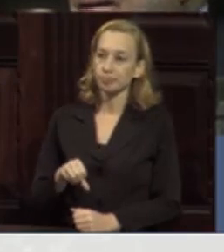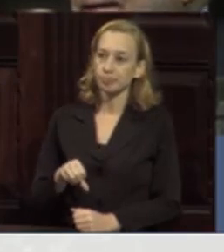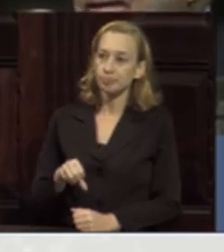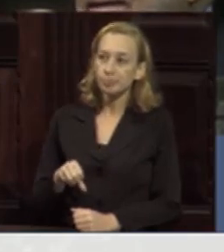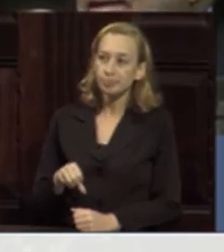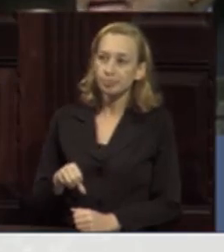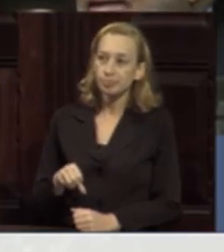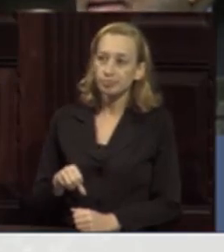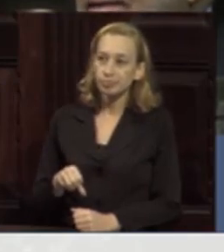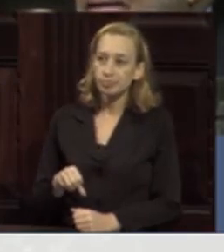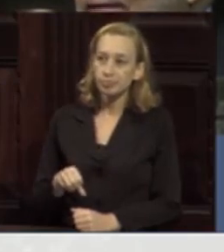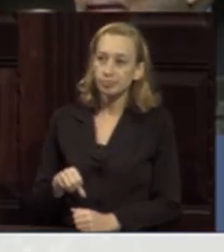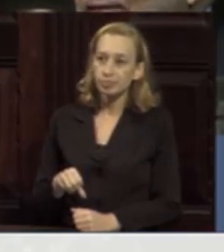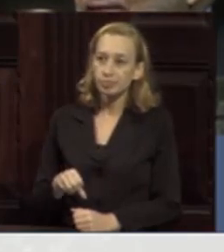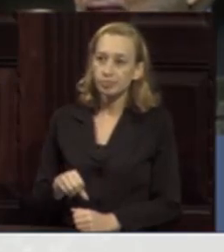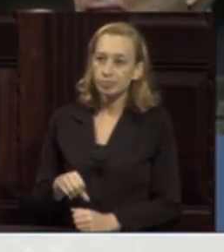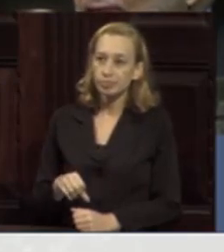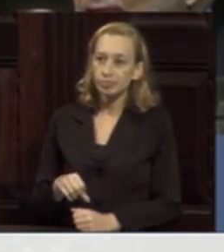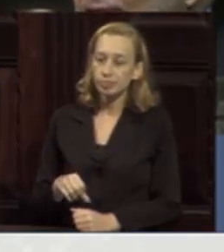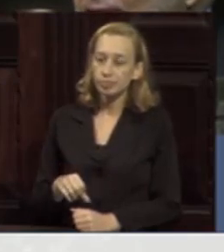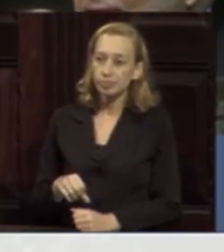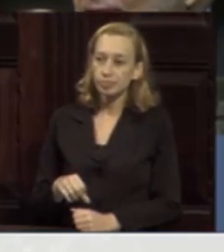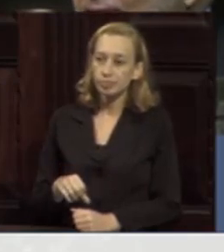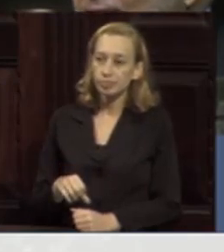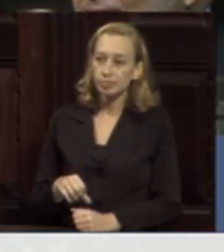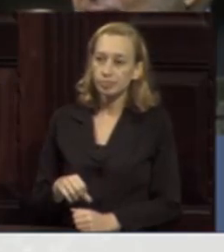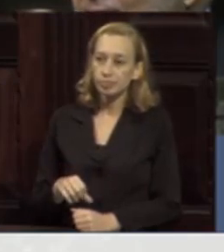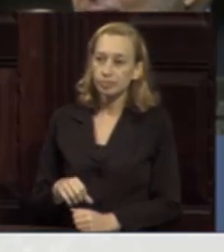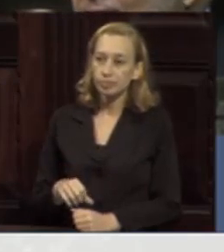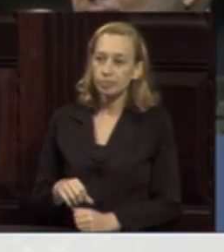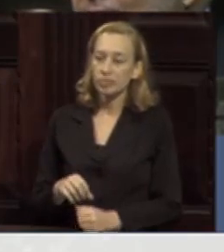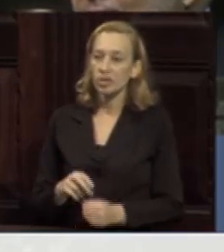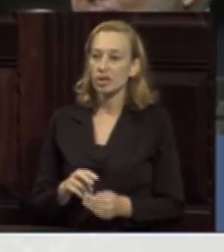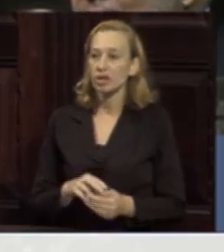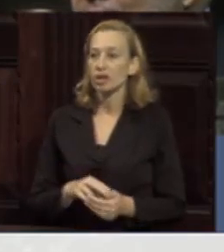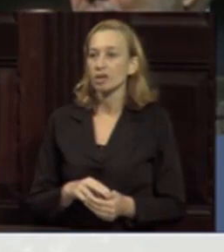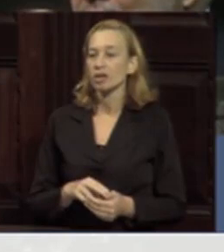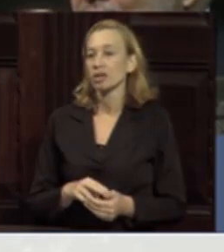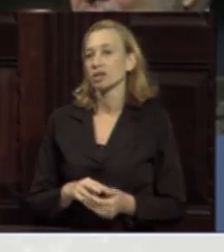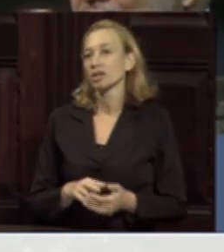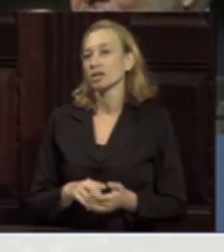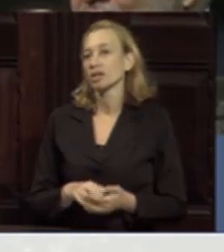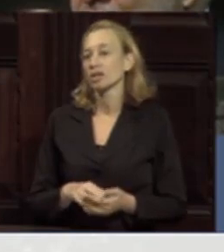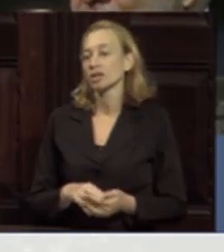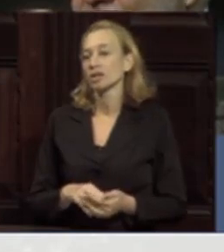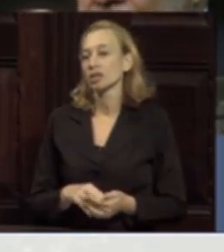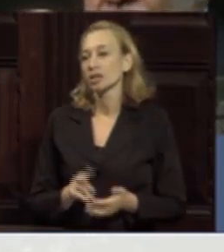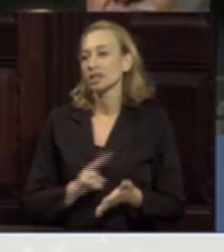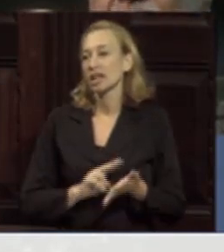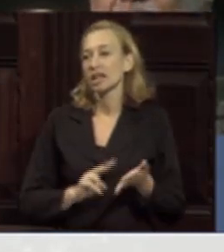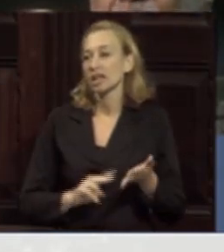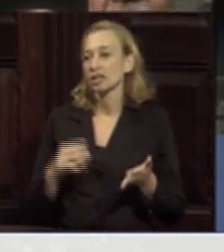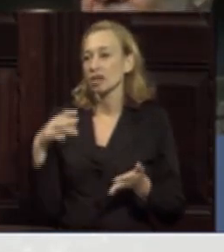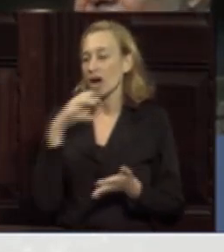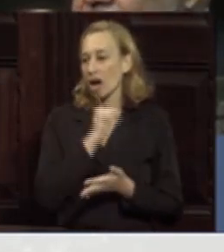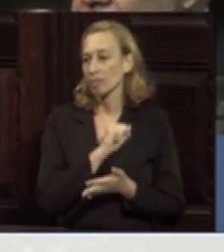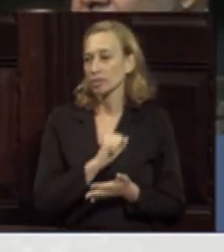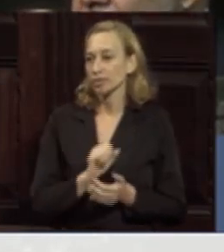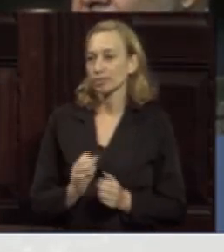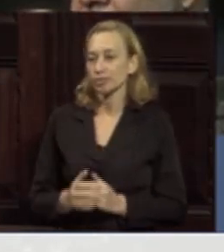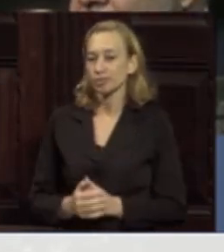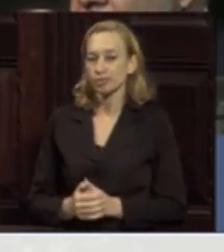1995-2016, de autoria do deputado Felipe Soares, que dispõe sobre a realização de campanha de conscientização sobre a síndrome de Guillain-Barré no âmbito do Estado do Rio de